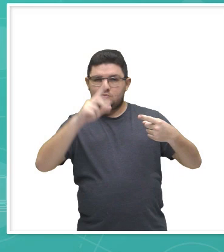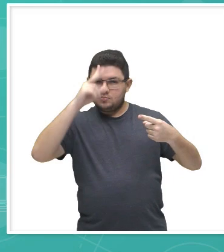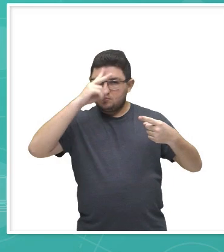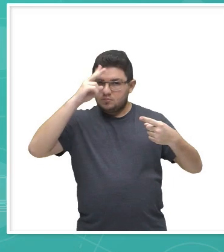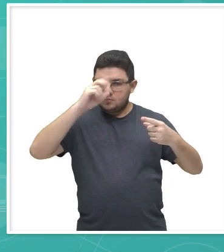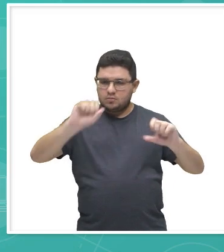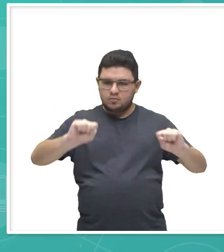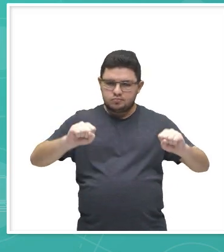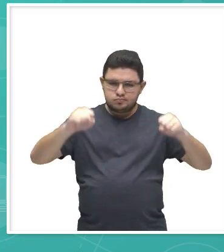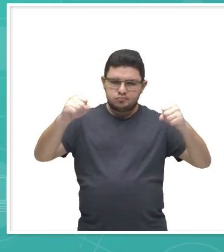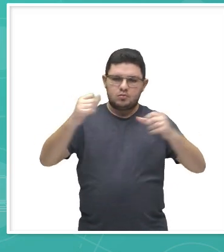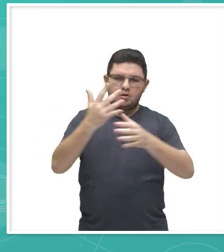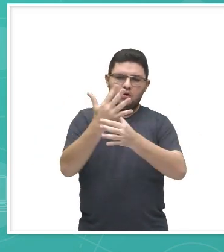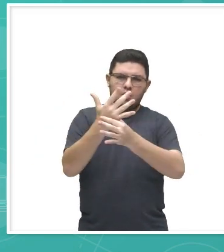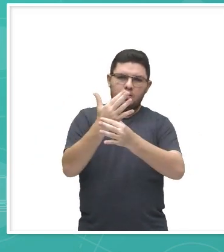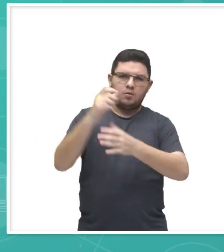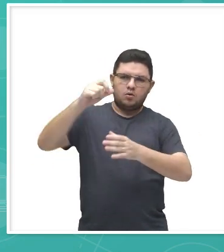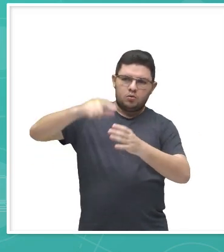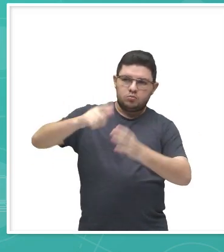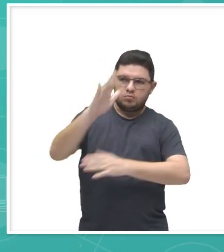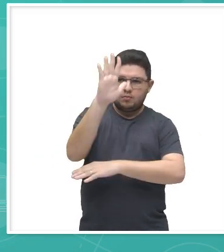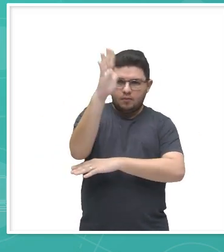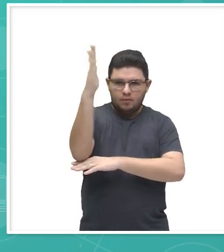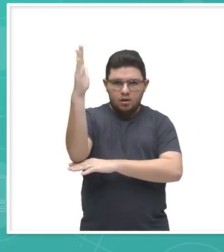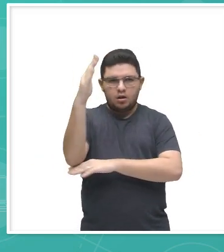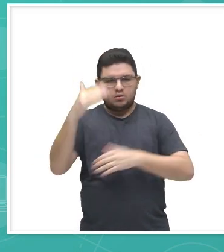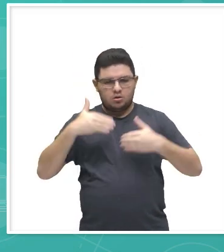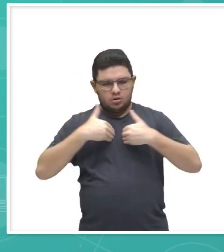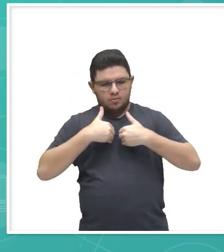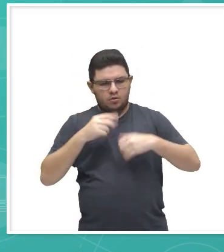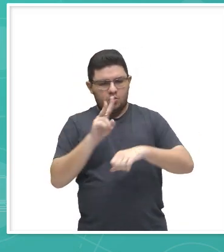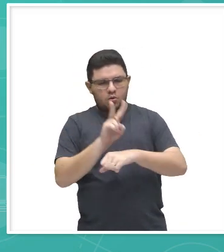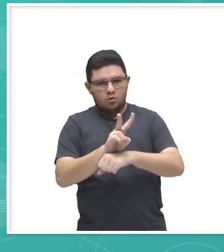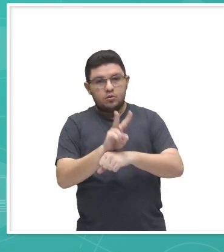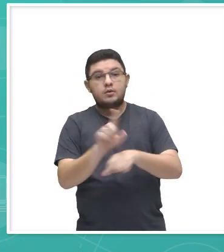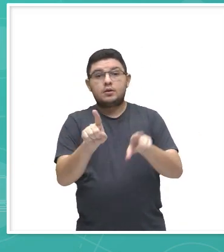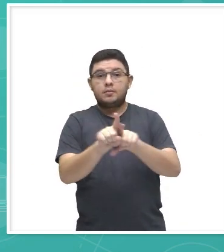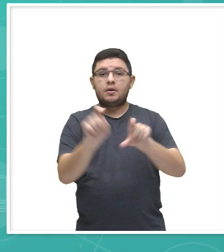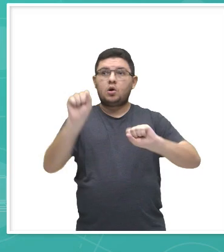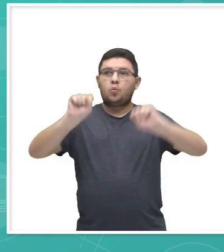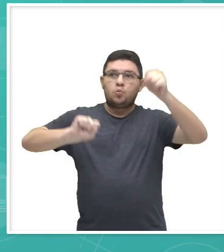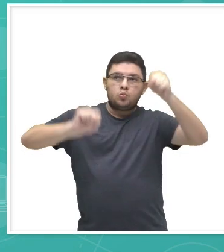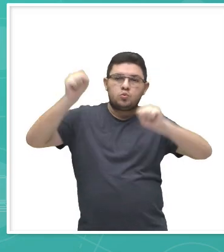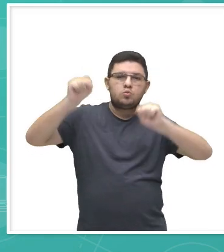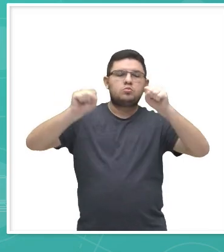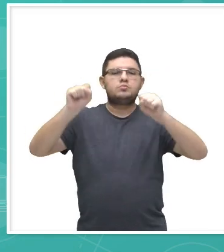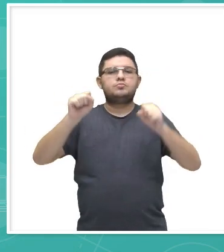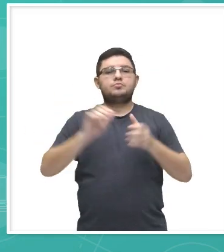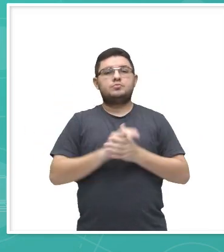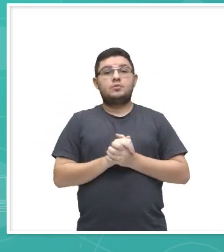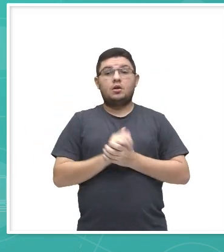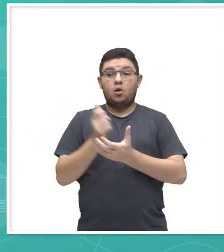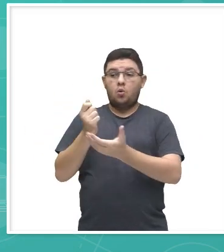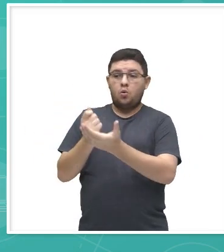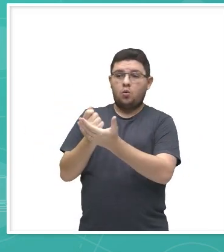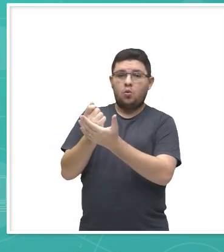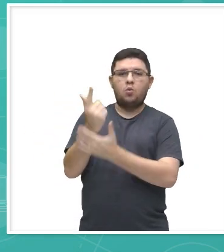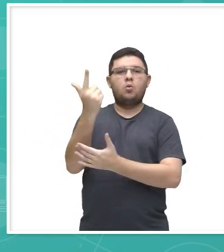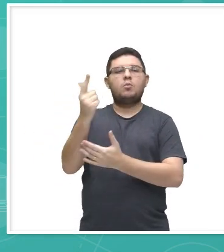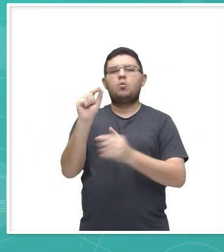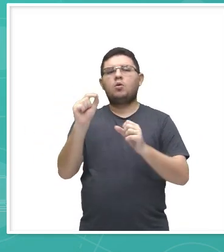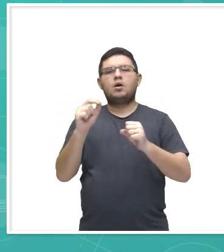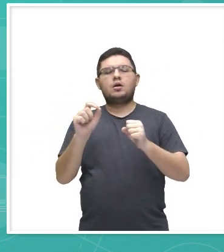industrial, né? A gente tem alguns exemplos, que é a compra de fertilizantes, que a gente já viu que vai se destacar nesse tipo de